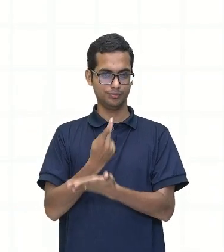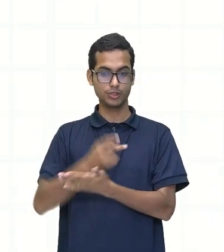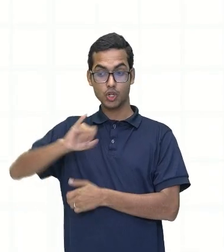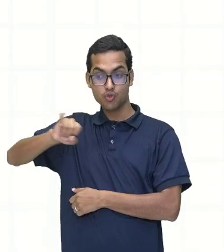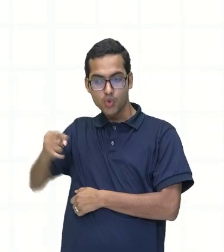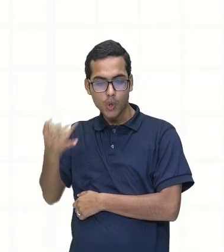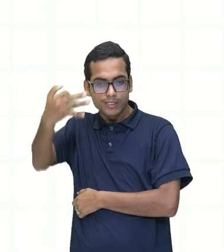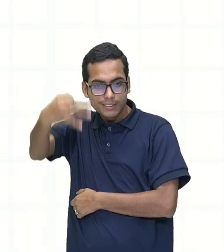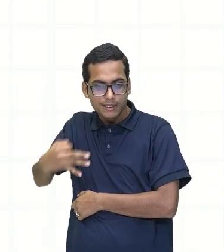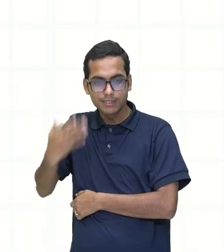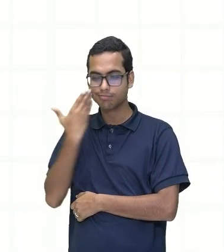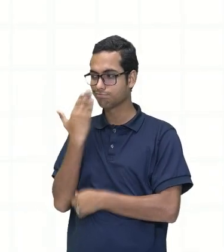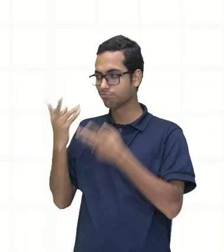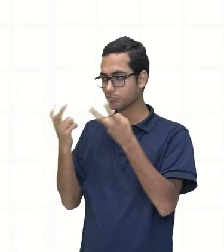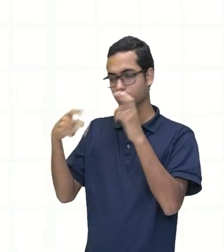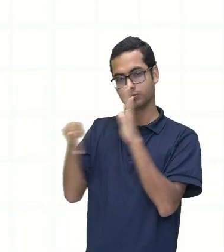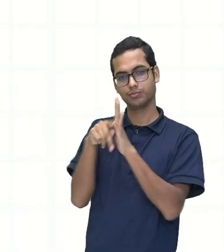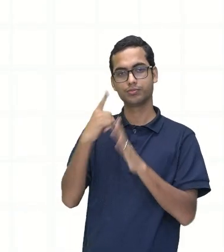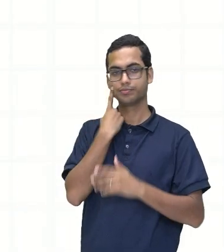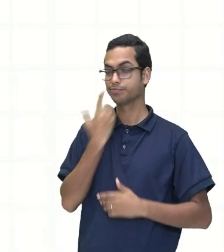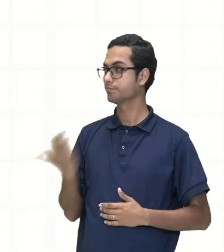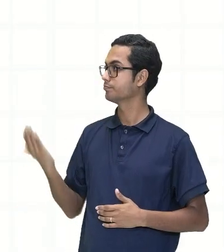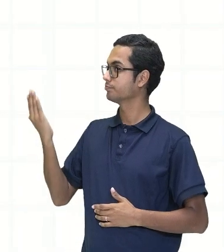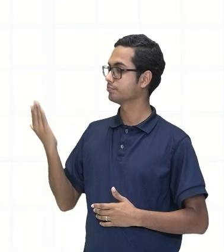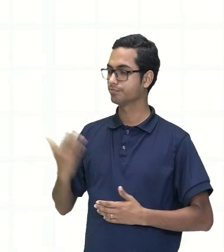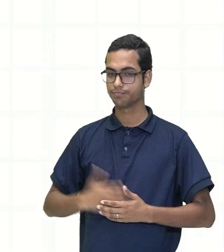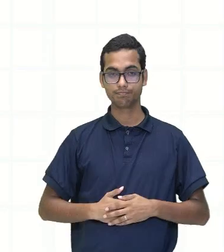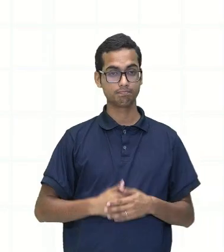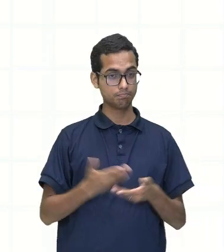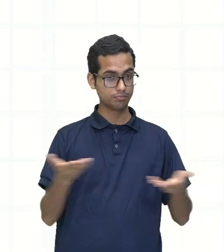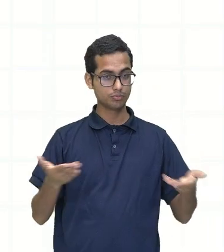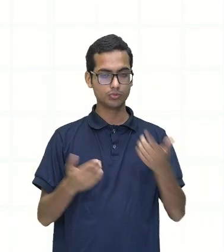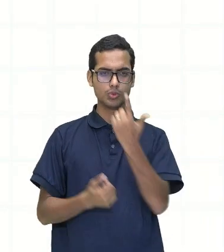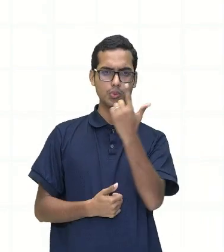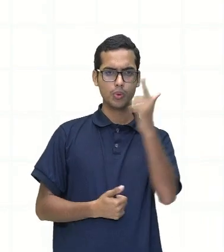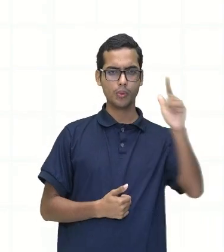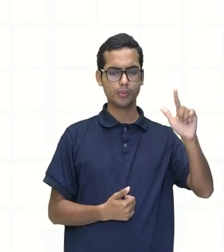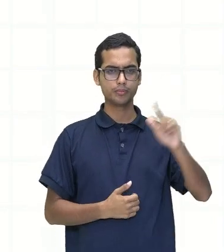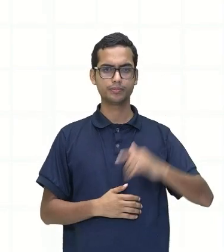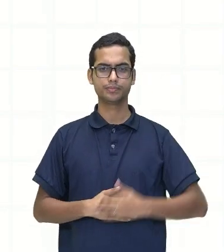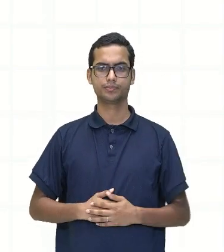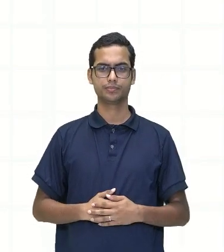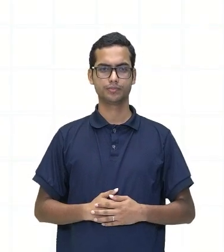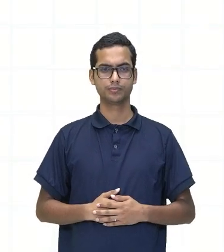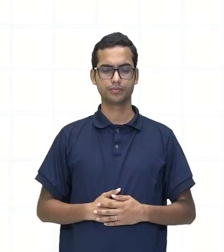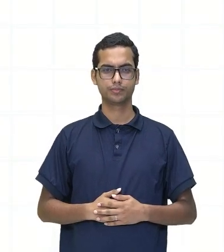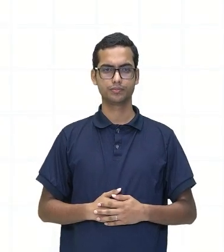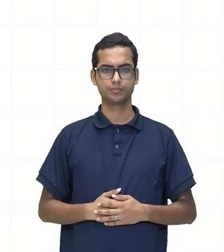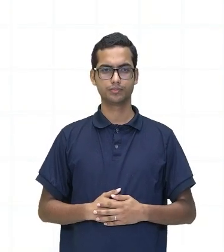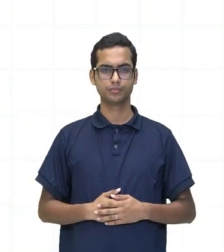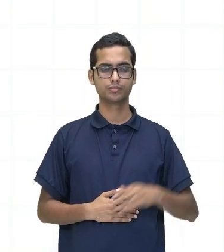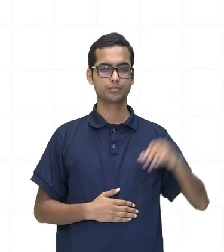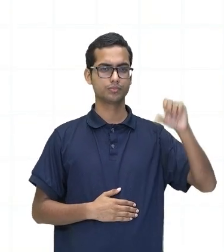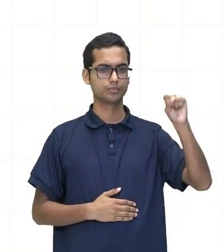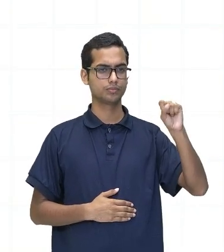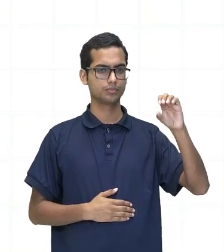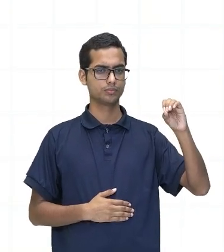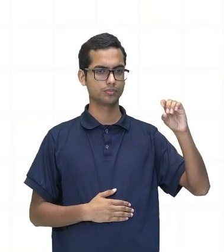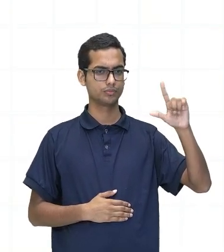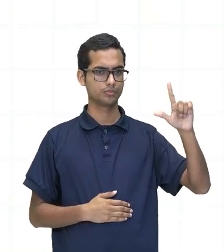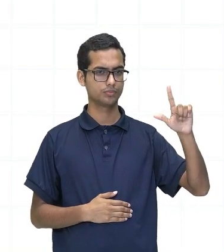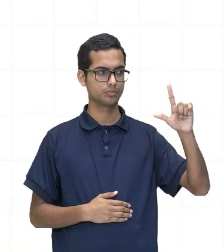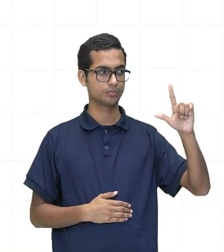barbarismo. Ok? Vamos para o nosso solecismo, que é o nosso vício de linguagem. O solecismo é